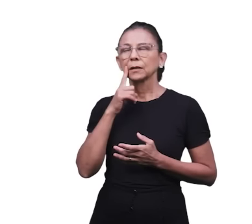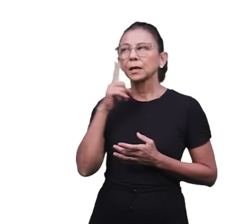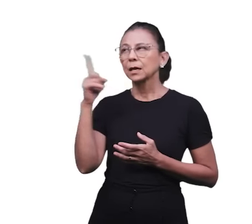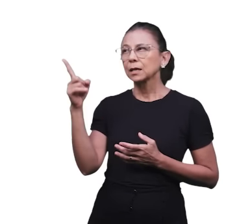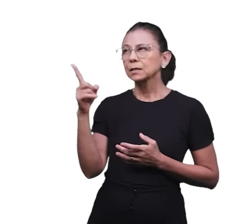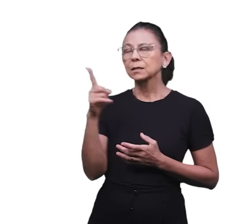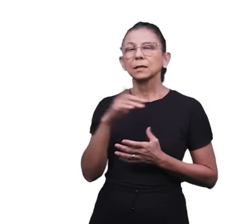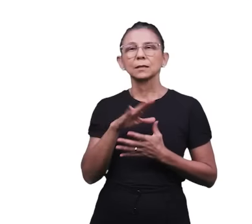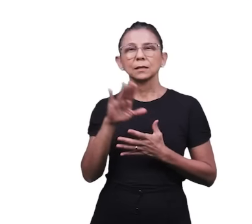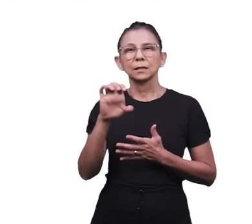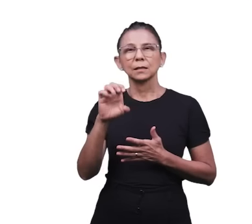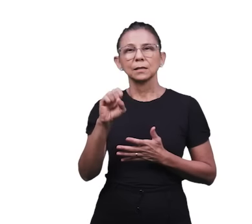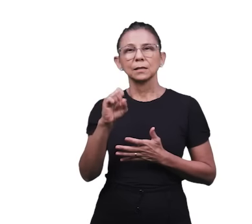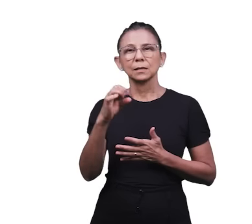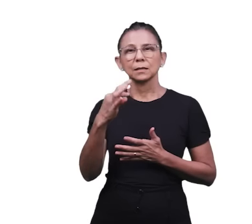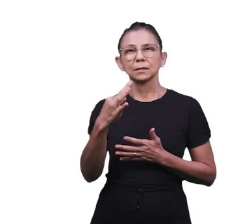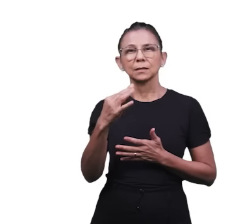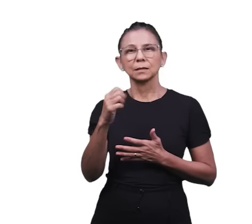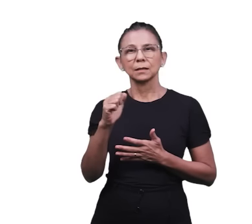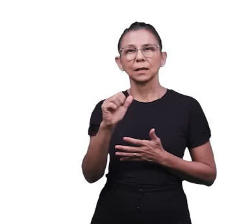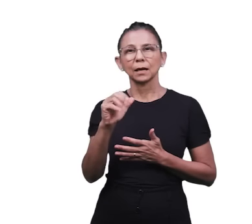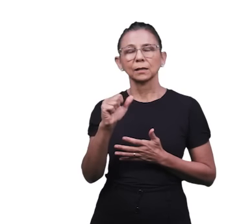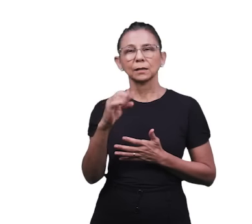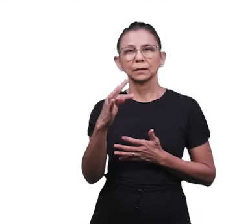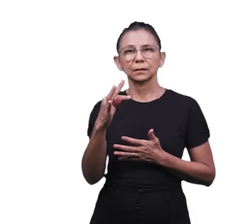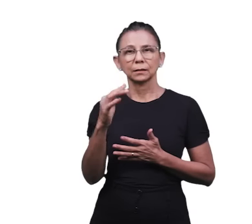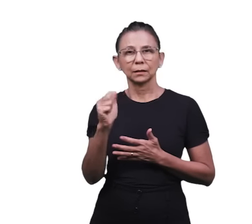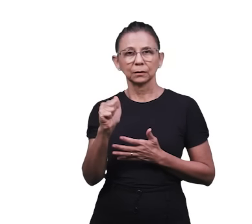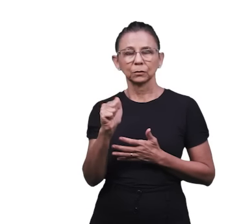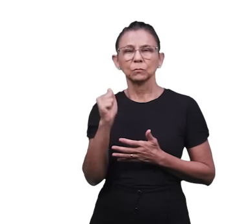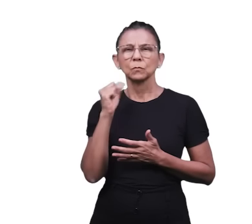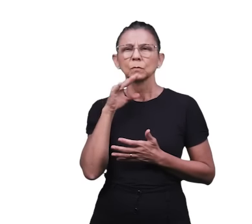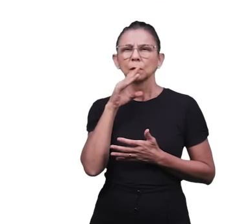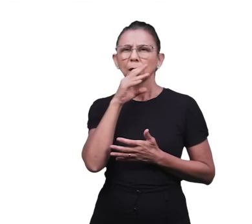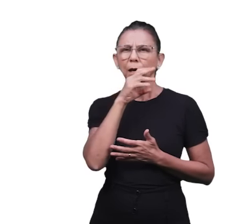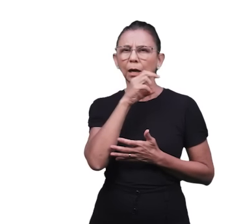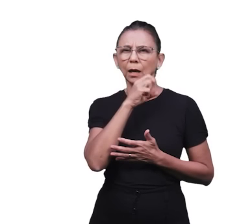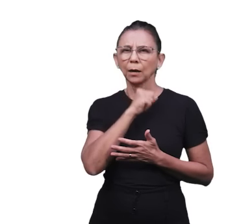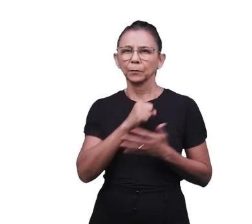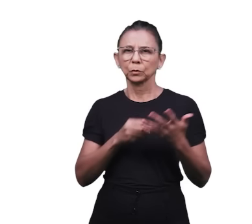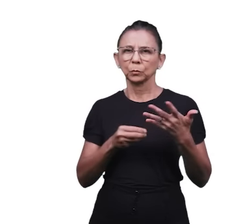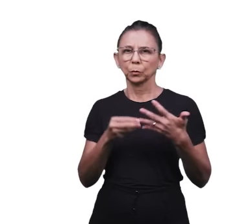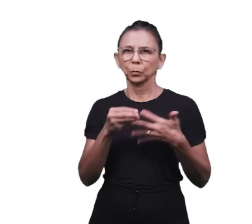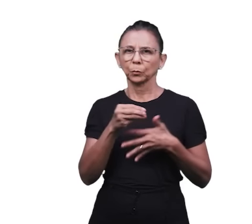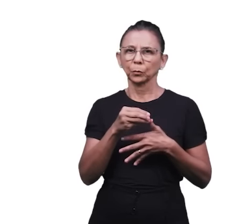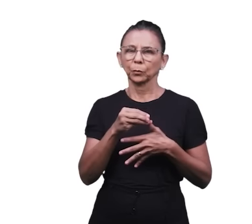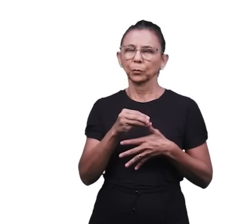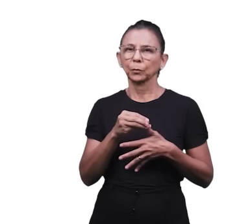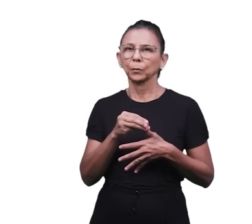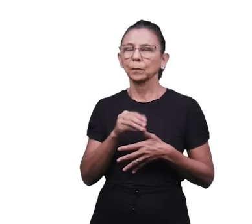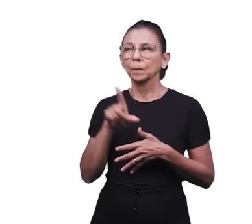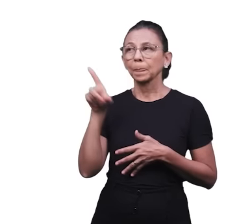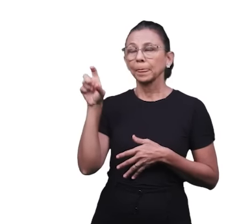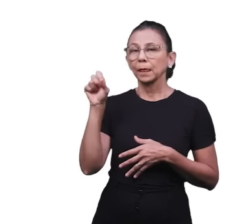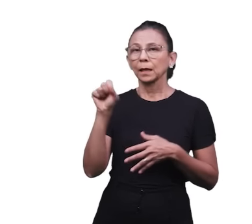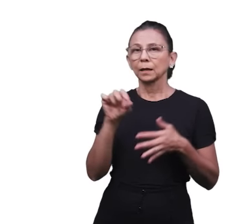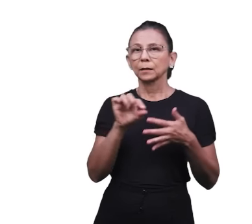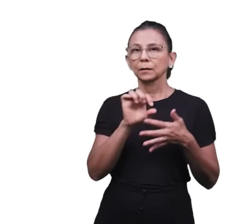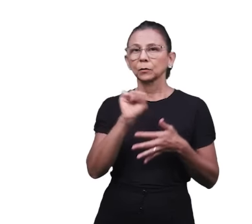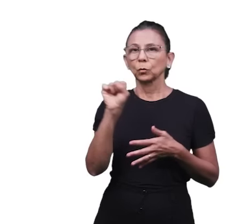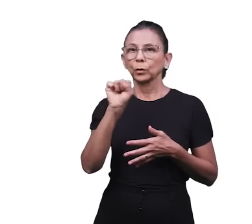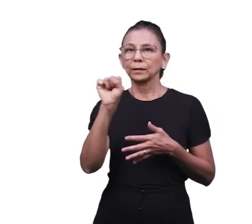notinhas são tocadas bem rapidinho aqui temos a linha de oitava